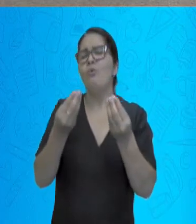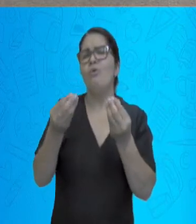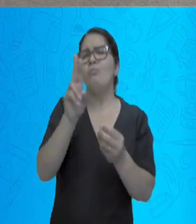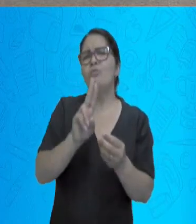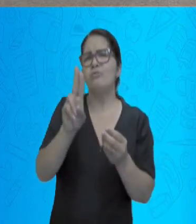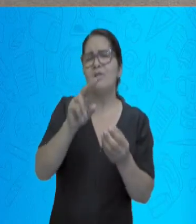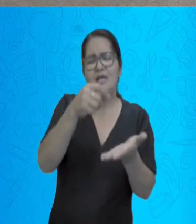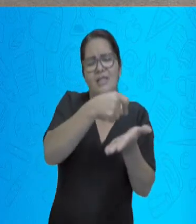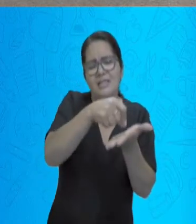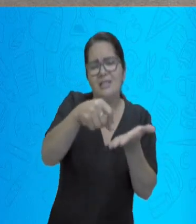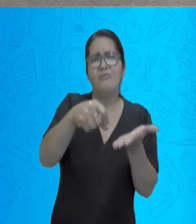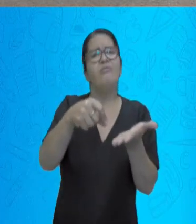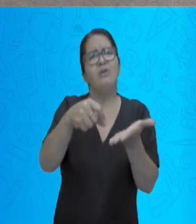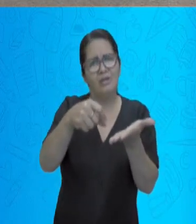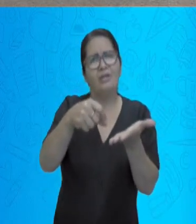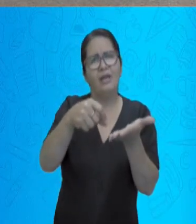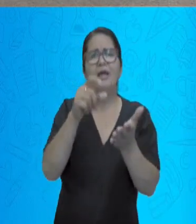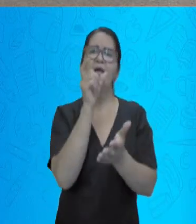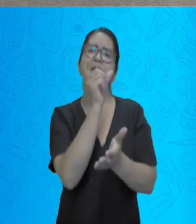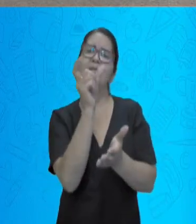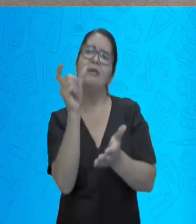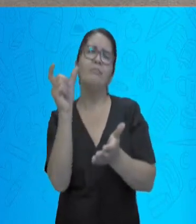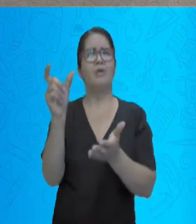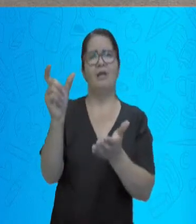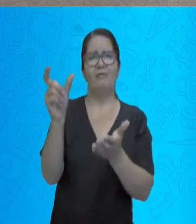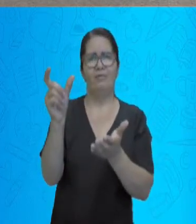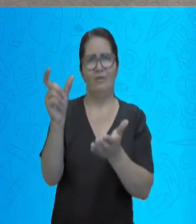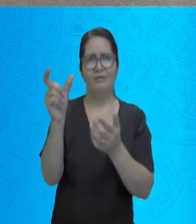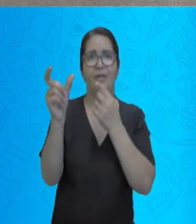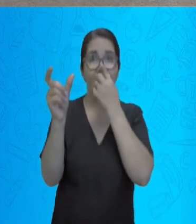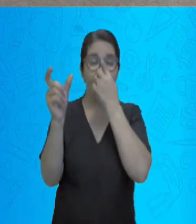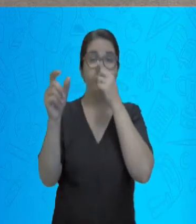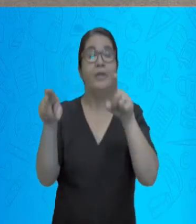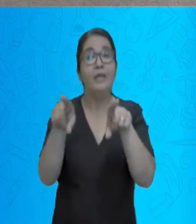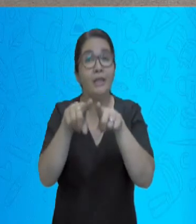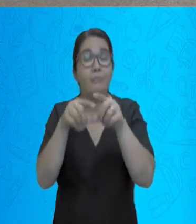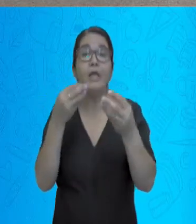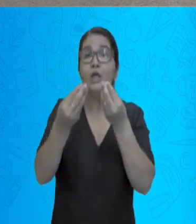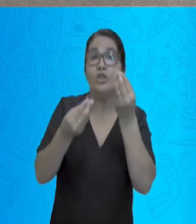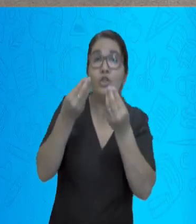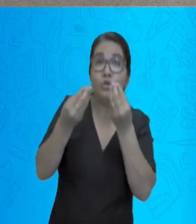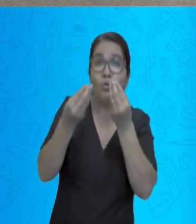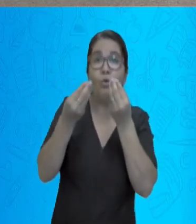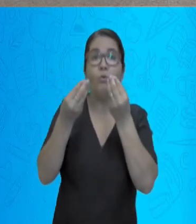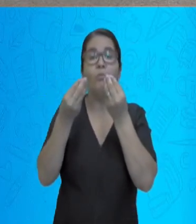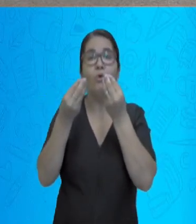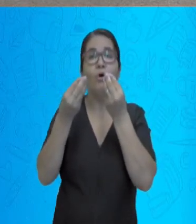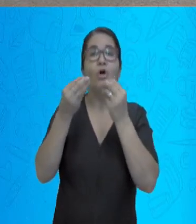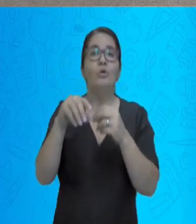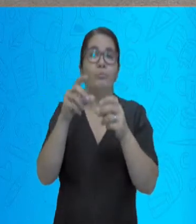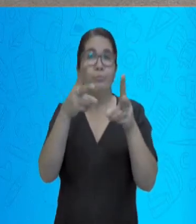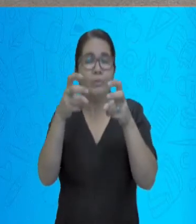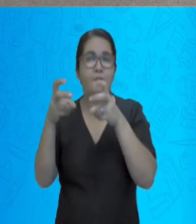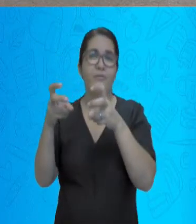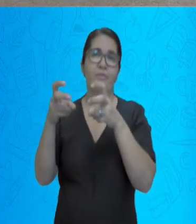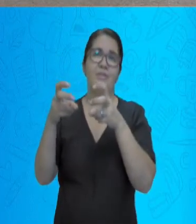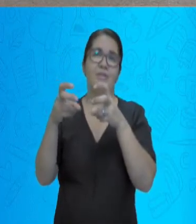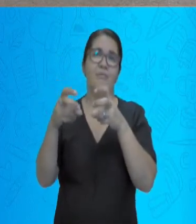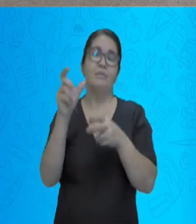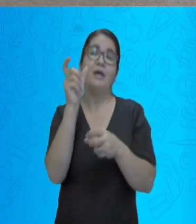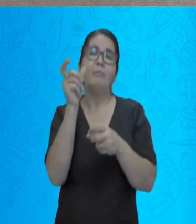devemos usar e por que ela não aparece lá no nosso alfabeto. Vamos lá. A cedilha é